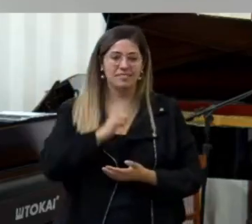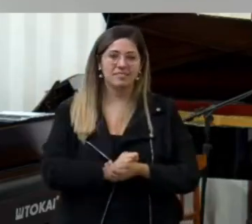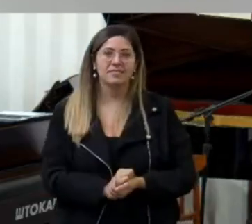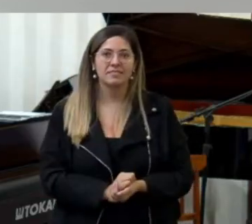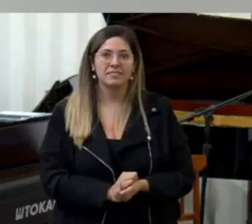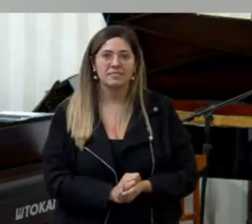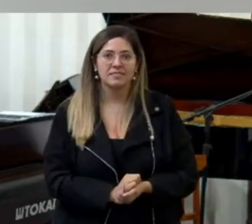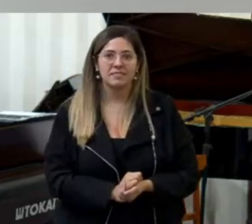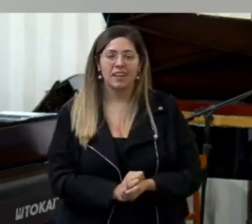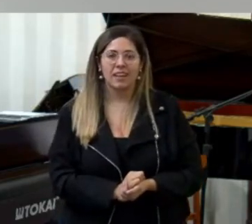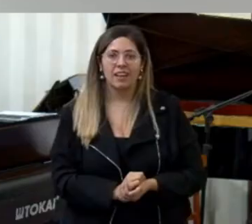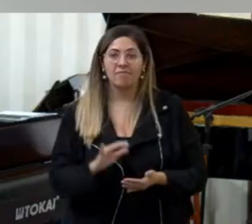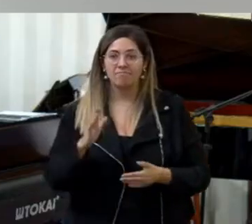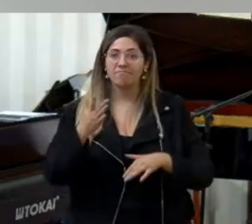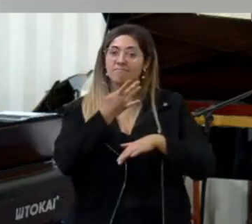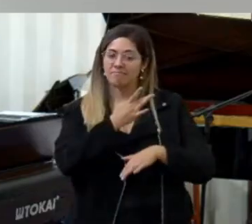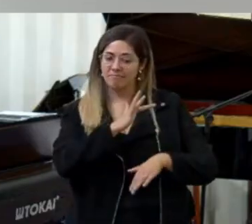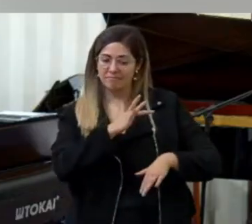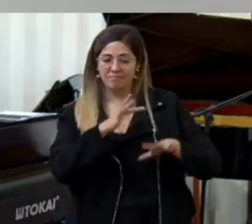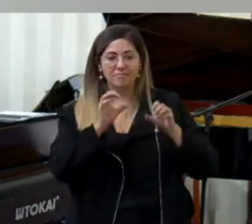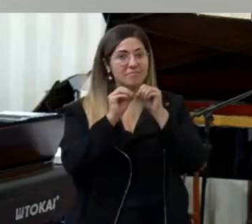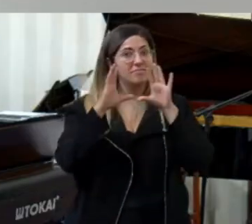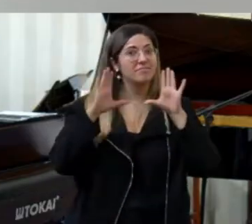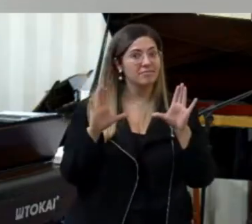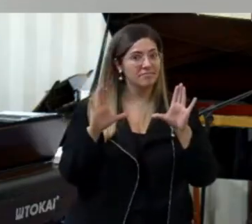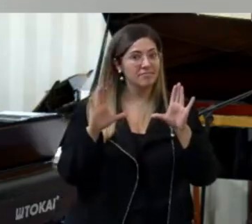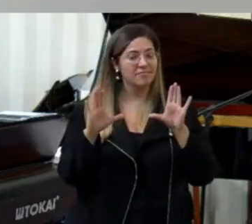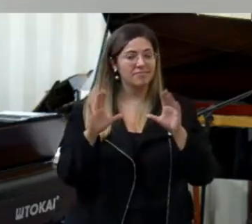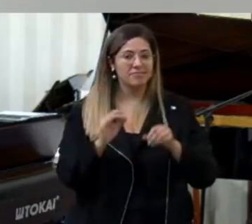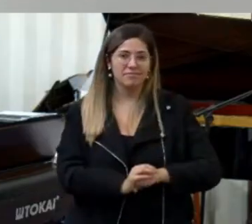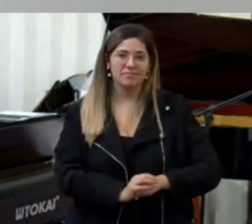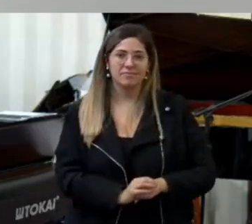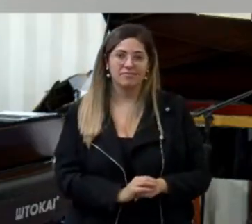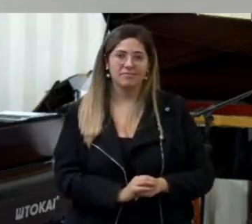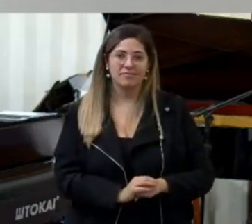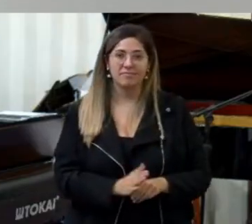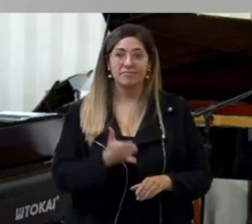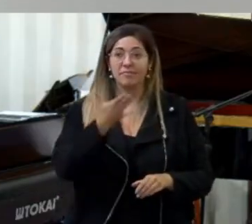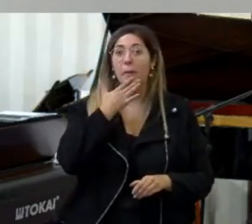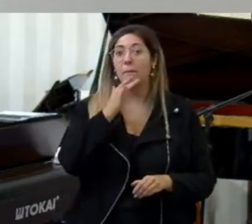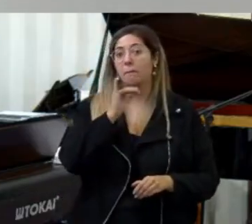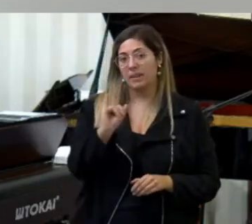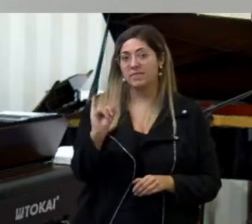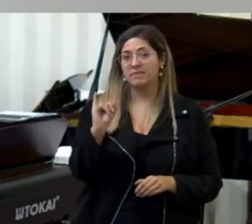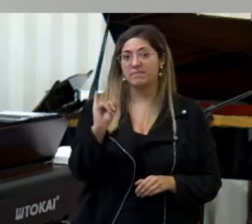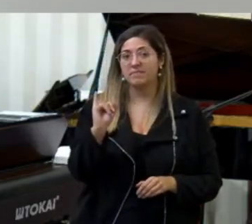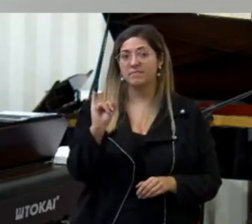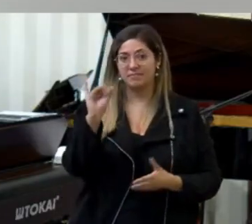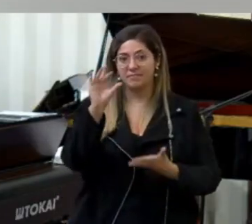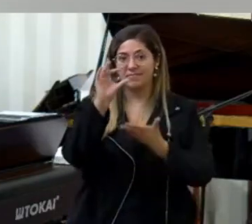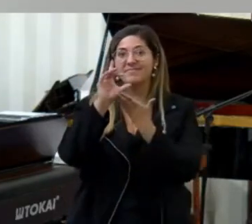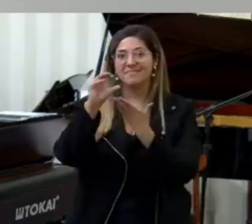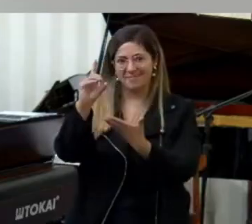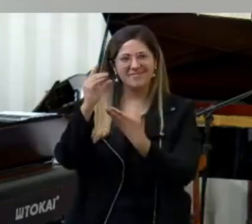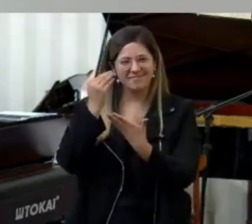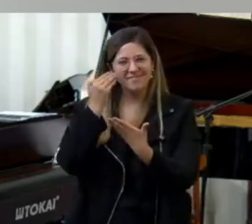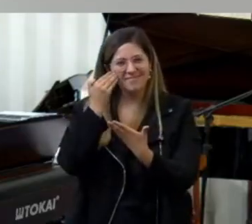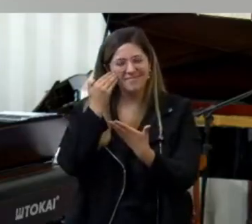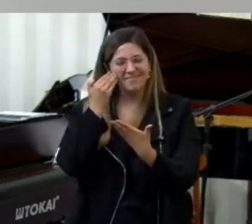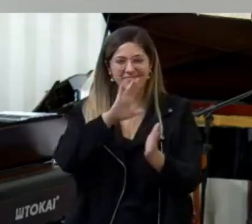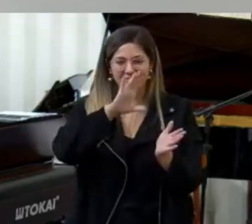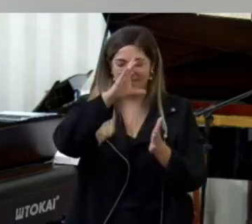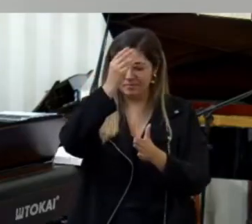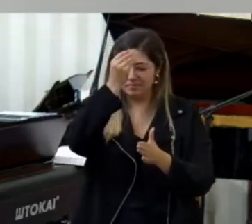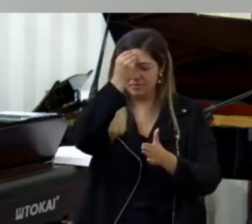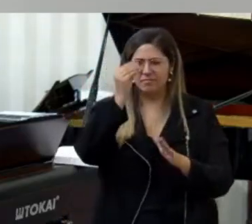seu misericordioso Criador, seu Pai. De novo eu digo, quantos homens